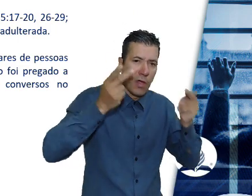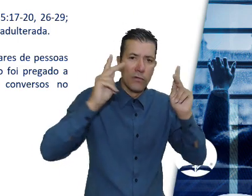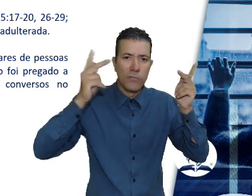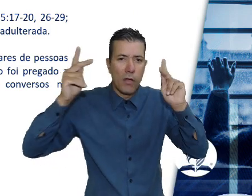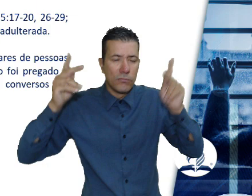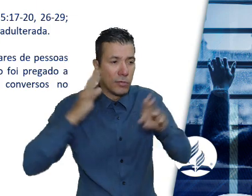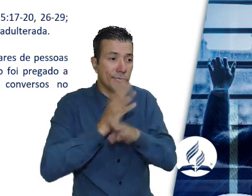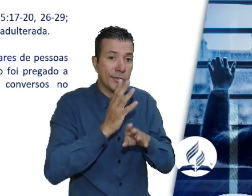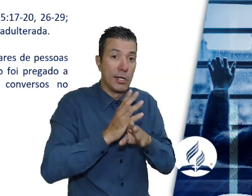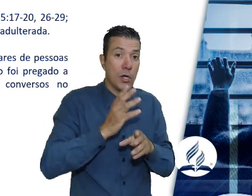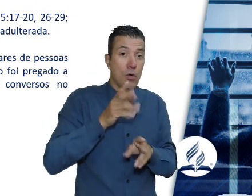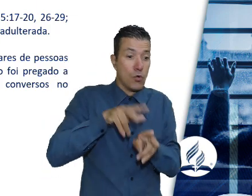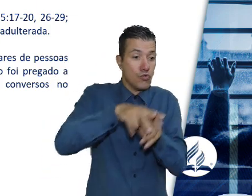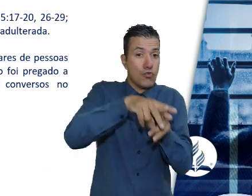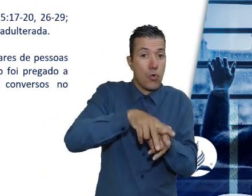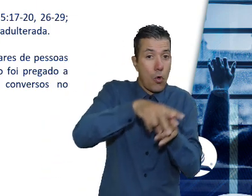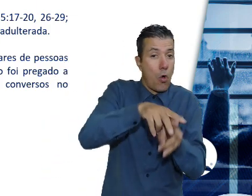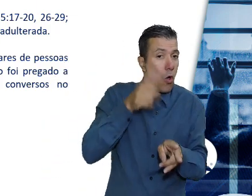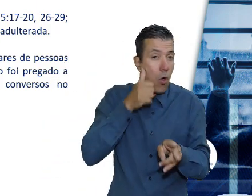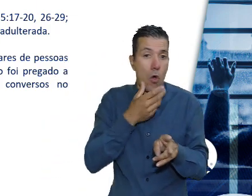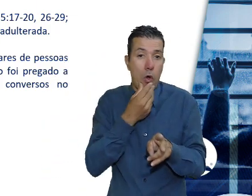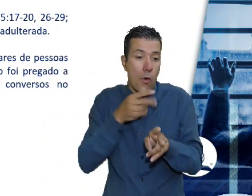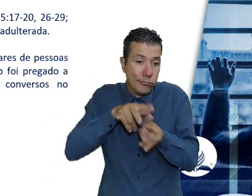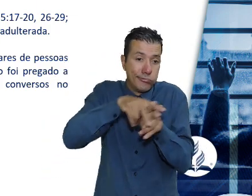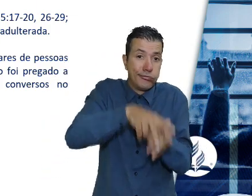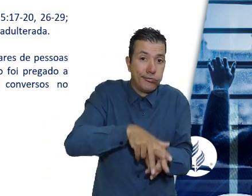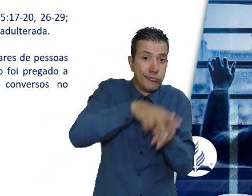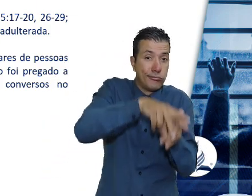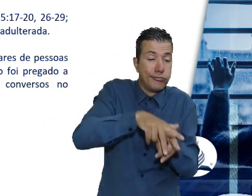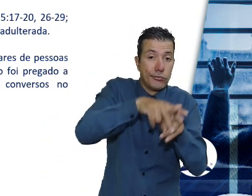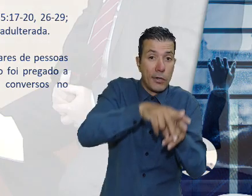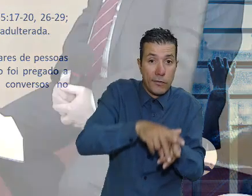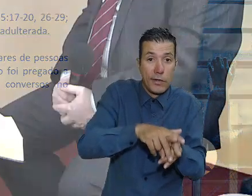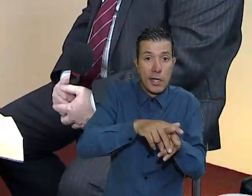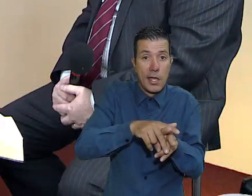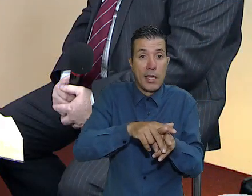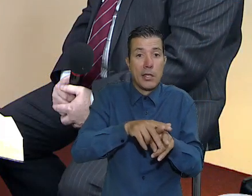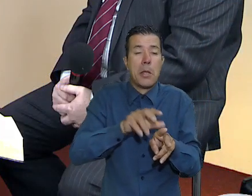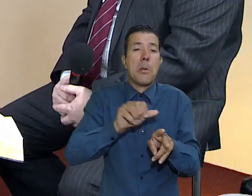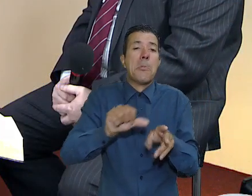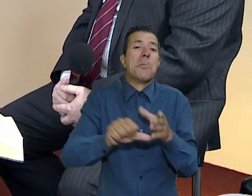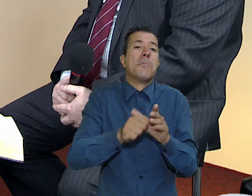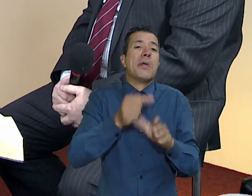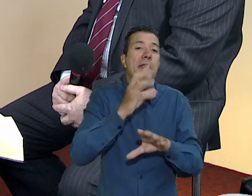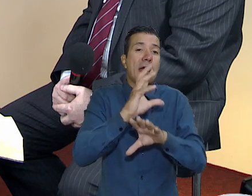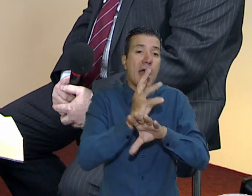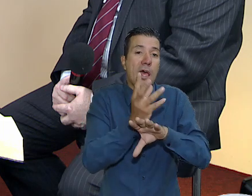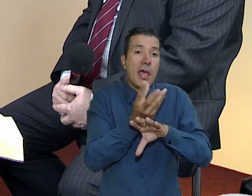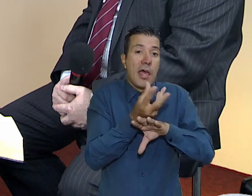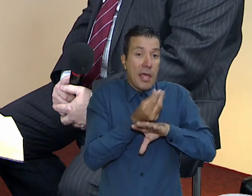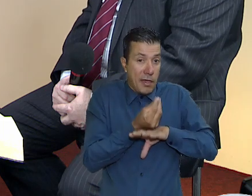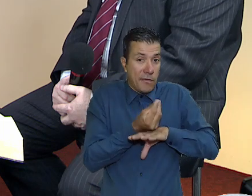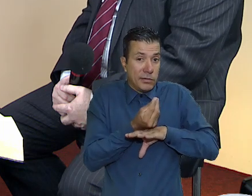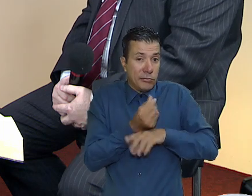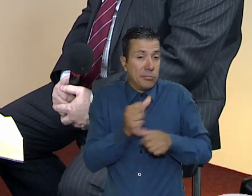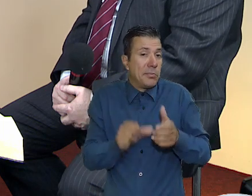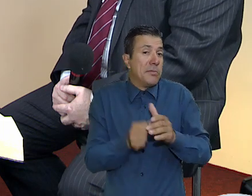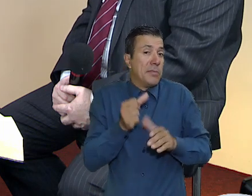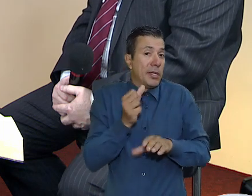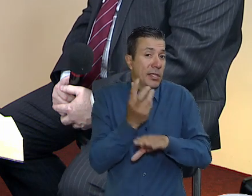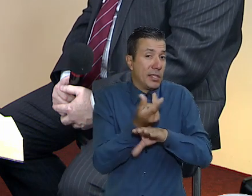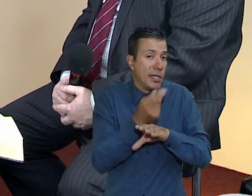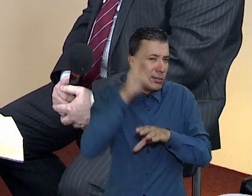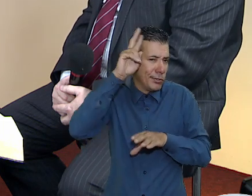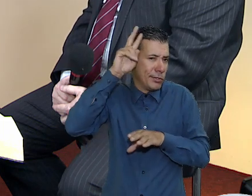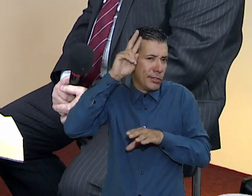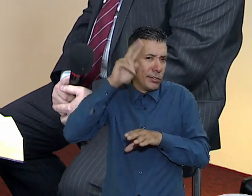significa exatamente a igreja de Éfeso, que é aquela primeira igreja do livro de Apocalipse, capítulo 2, que representa ali um período histórico